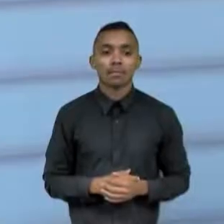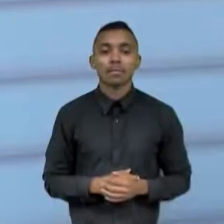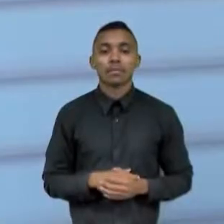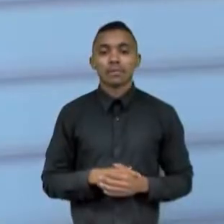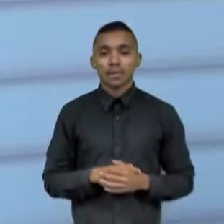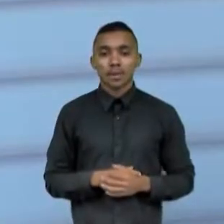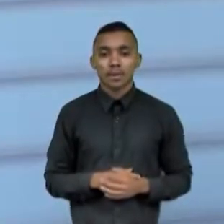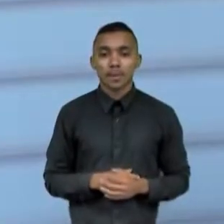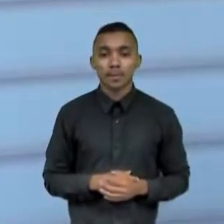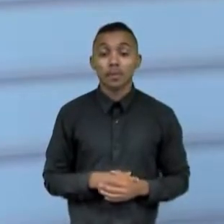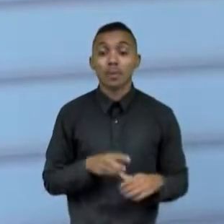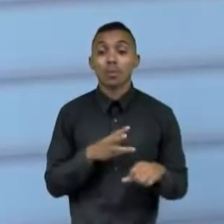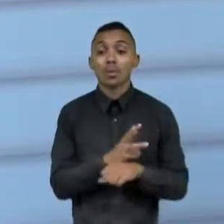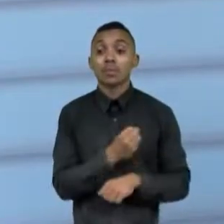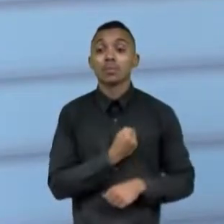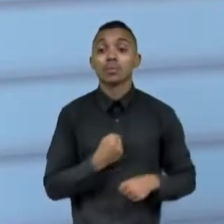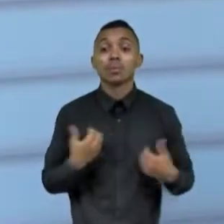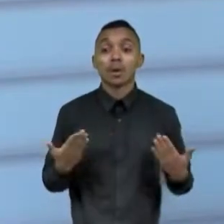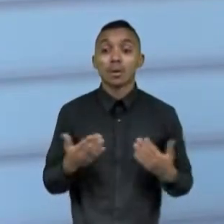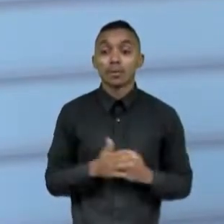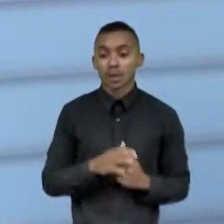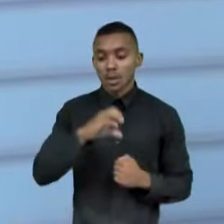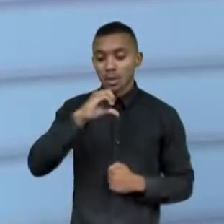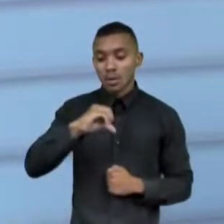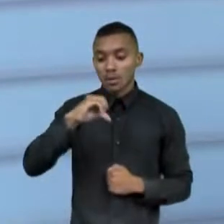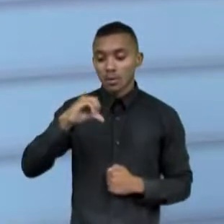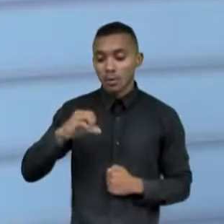demandas. Qual é o WhatsApp lá? É